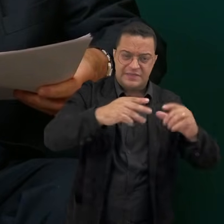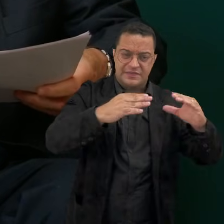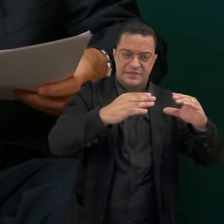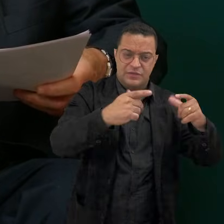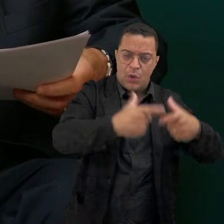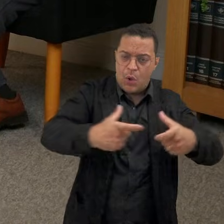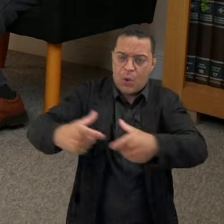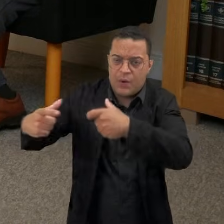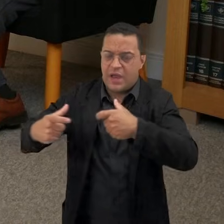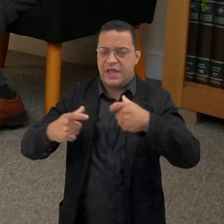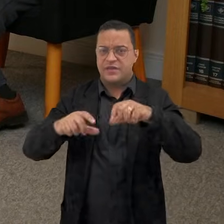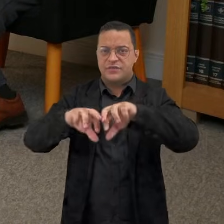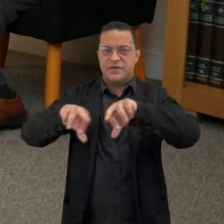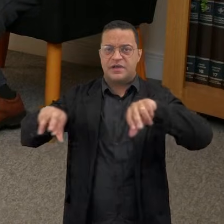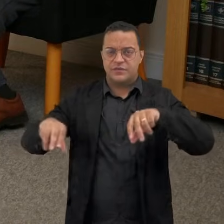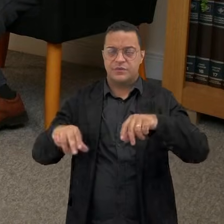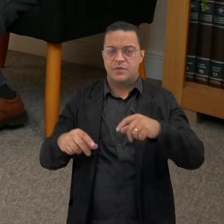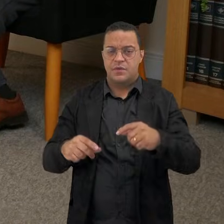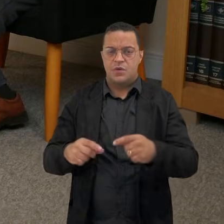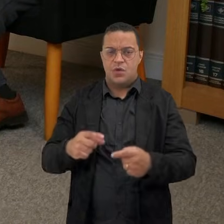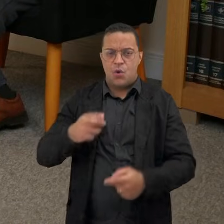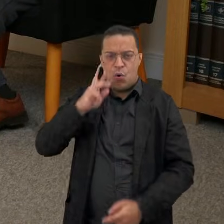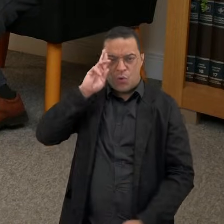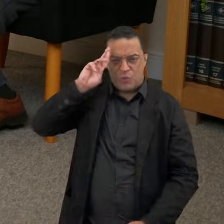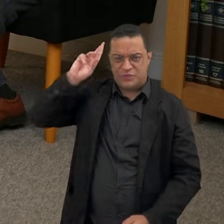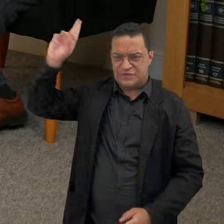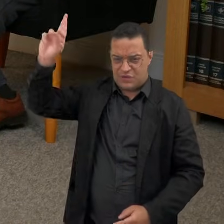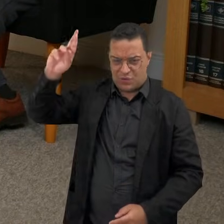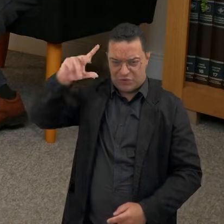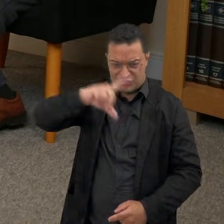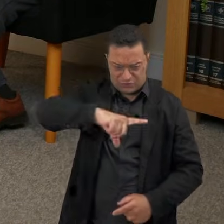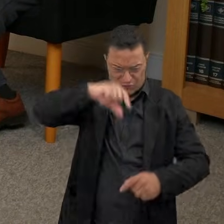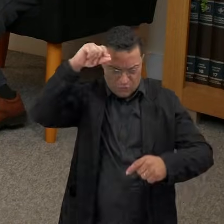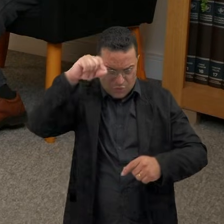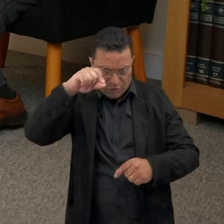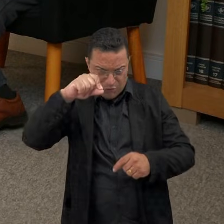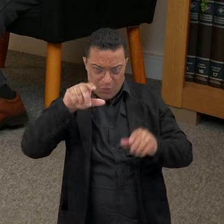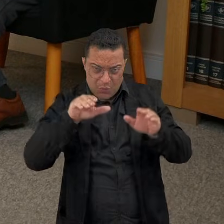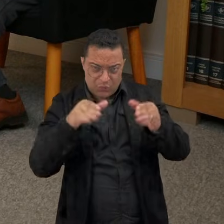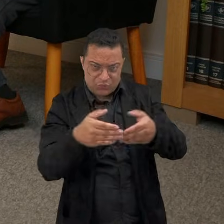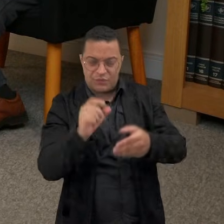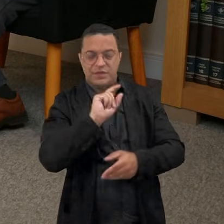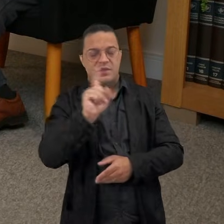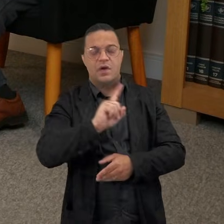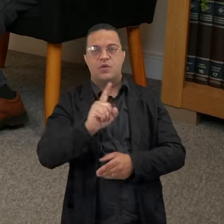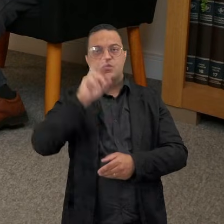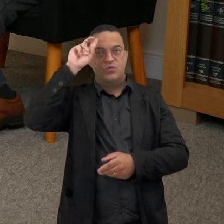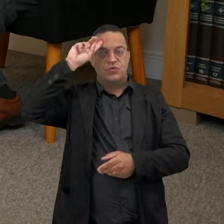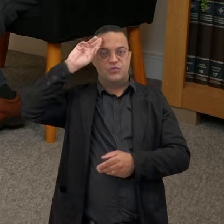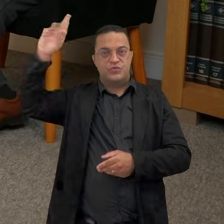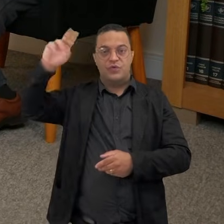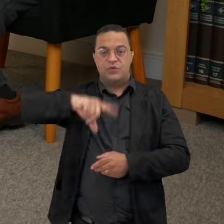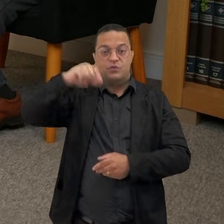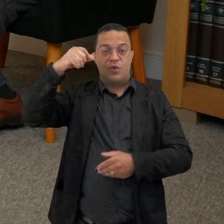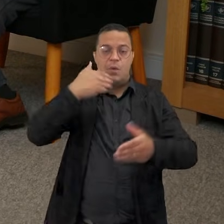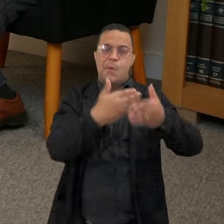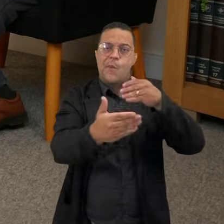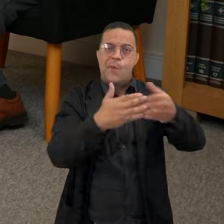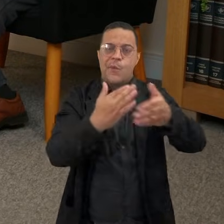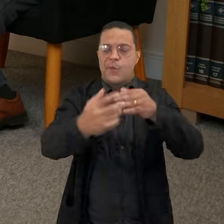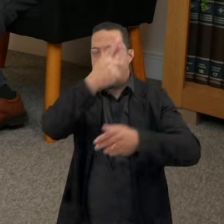te louvar. Então, para o Senhor não há acepção de pessoas, nacionalidade. Então, o nosso comentário aqui é sobre